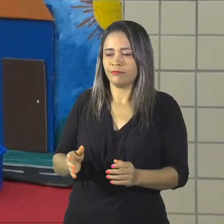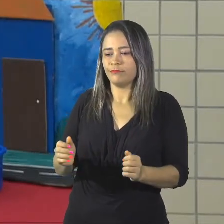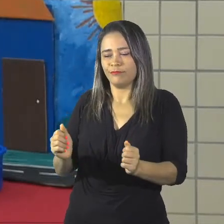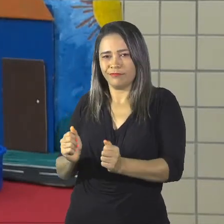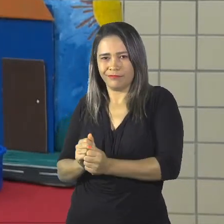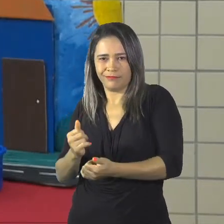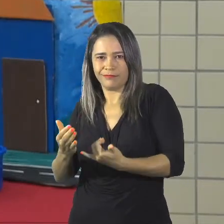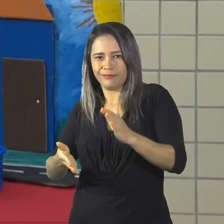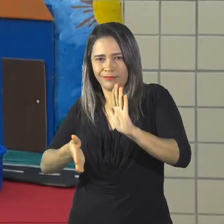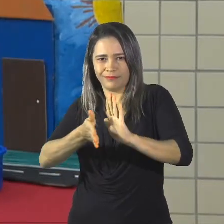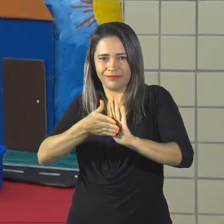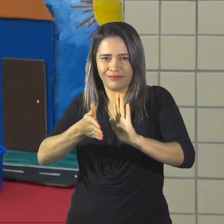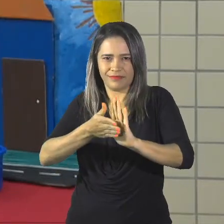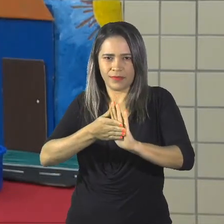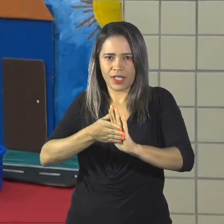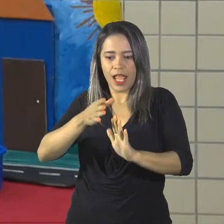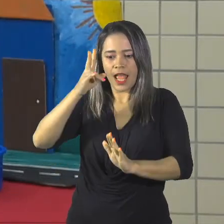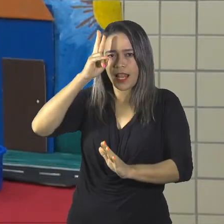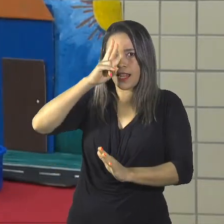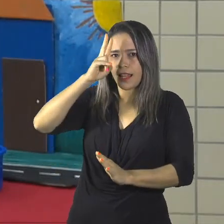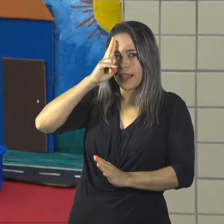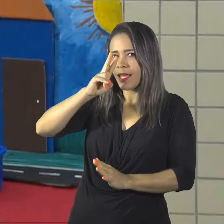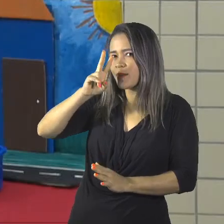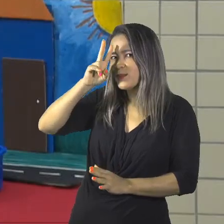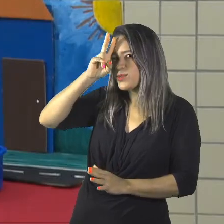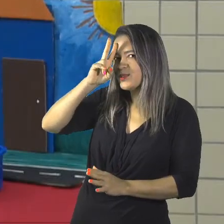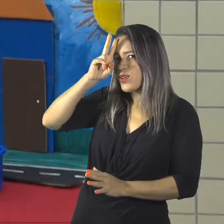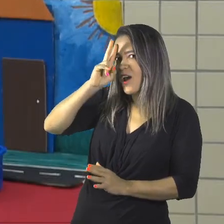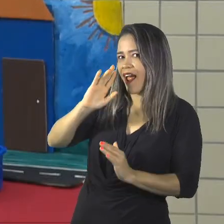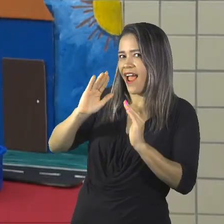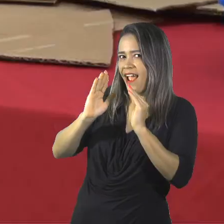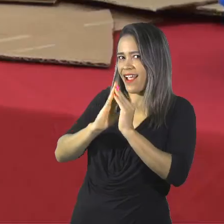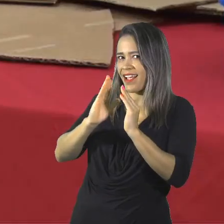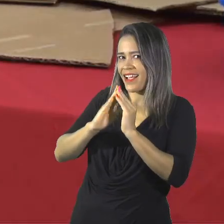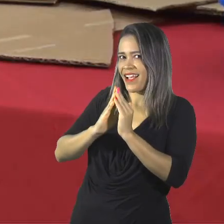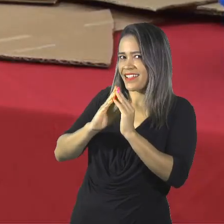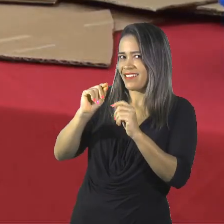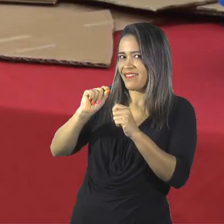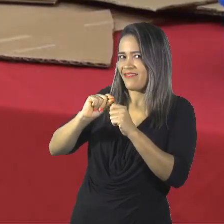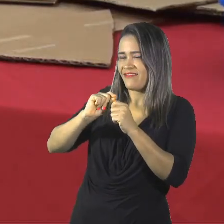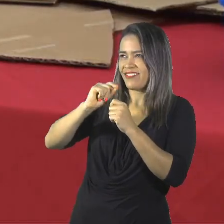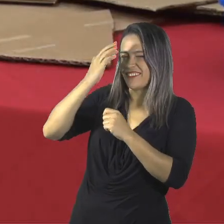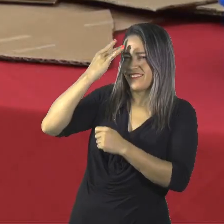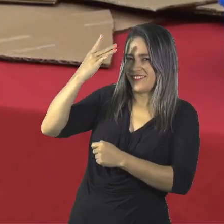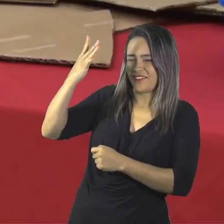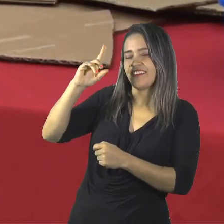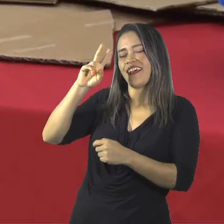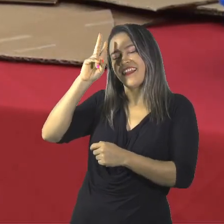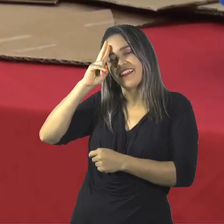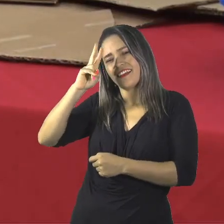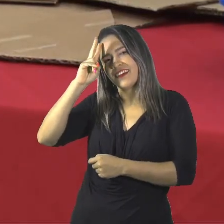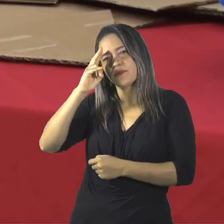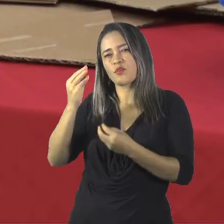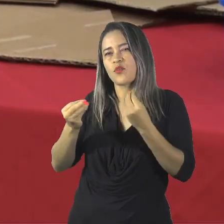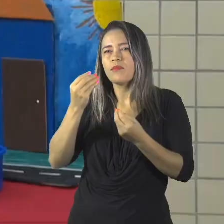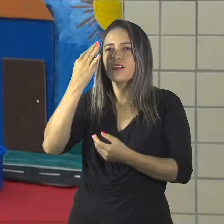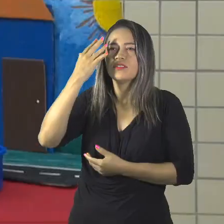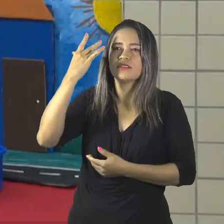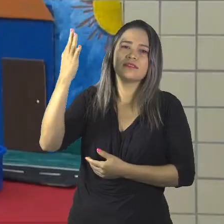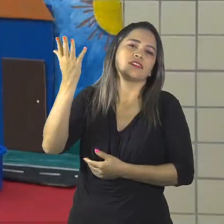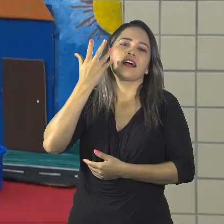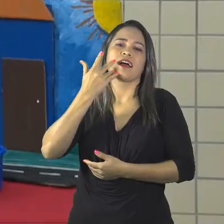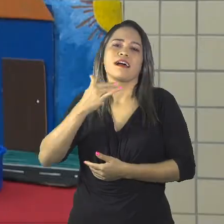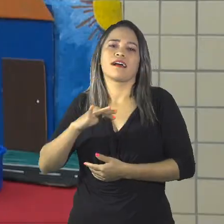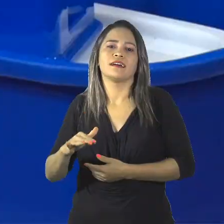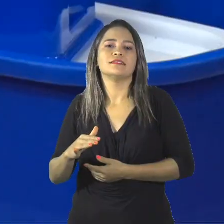proposta, você fala para ela, relembre a historinha, a casa feita de sonho, relembre para ela como é que era o sonho da casa daquela criança. E